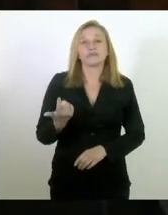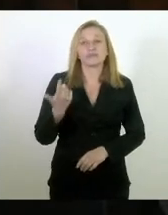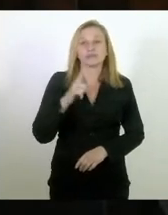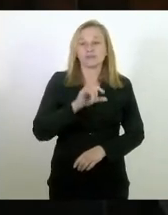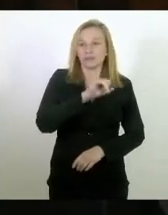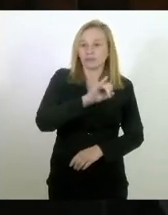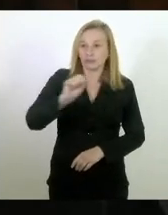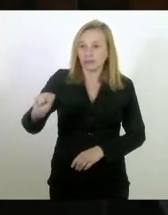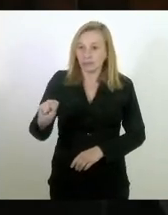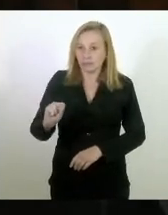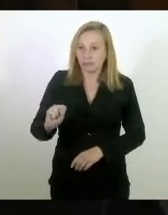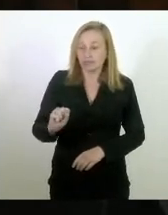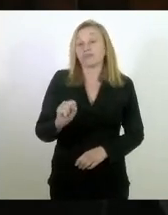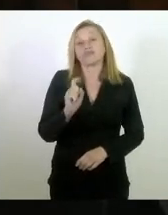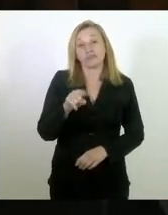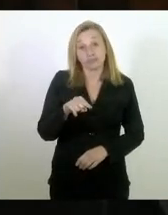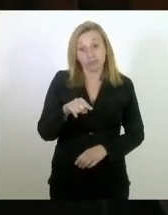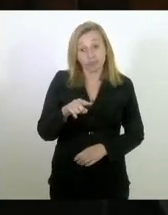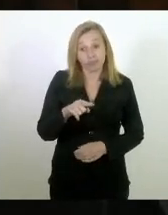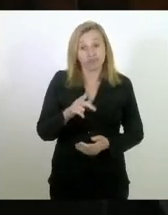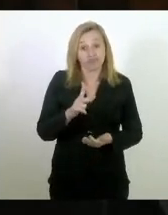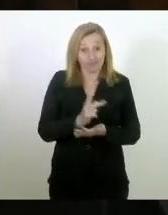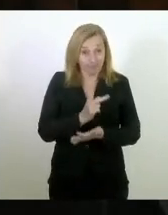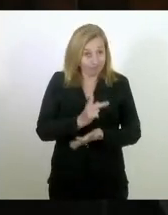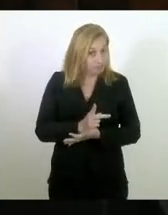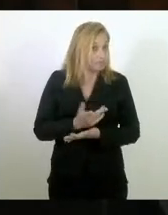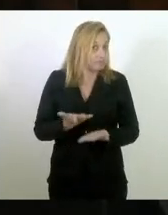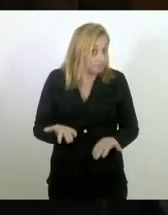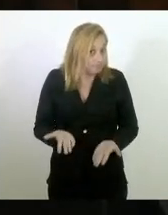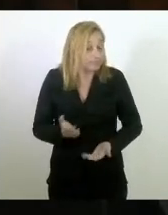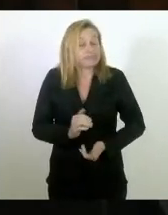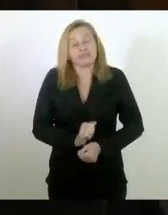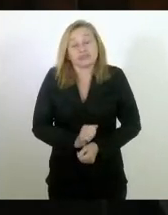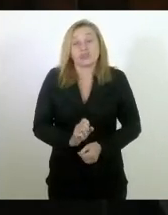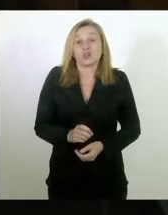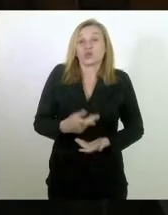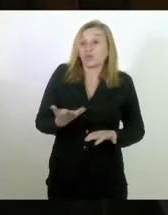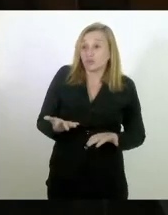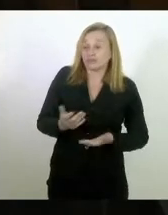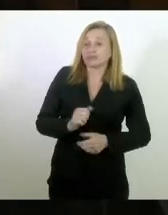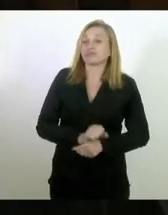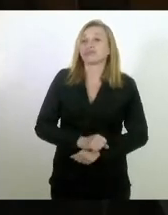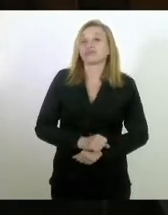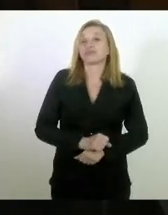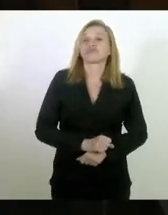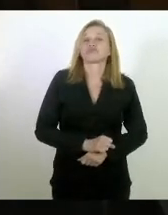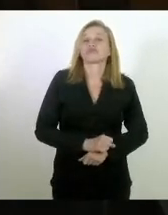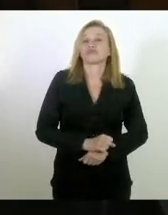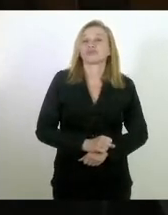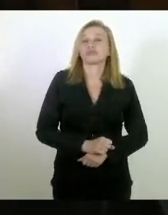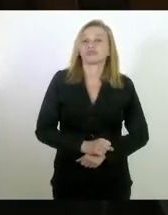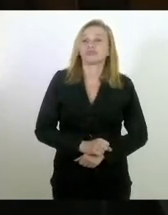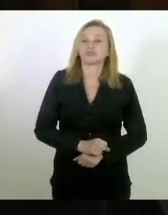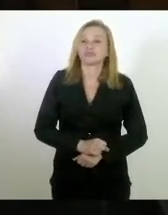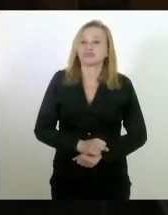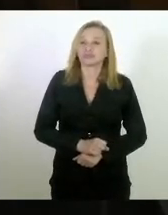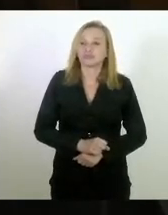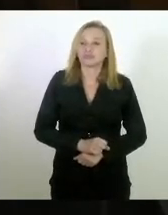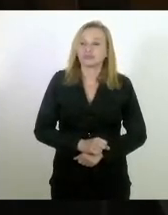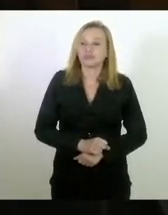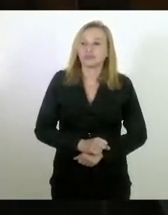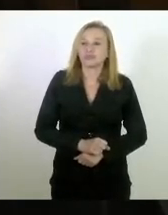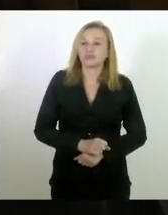que é uma covardia imensa enquanto isso as